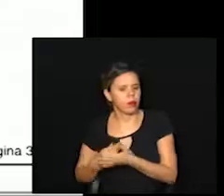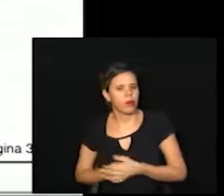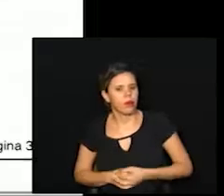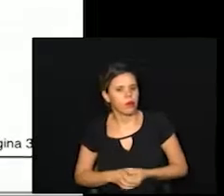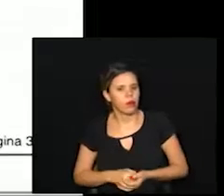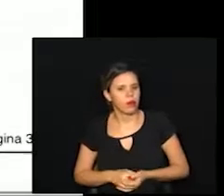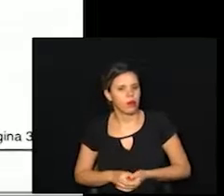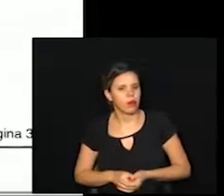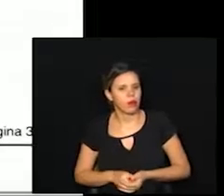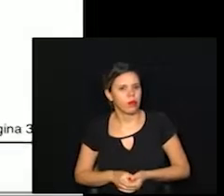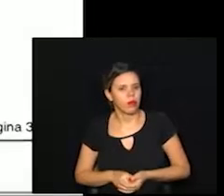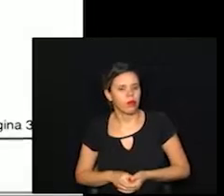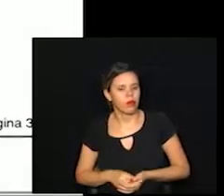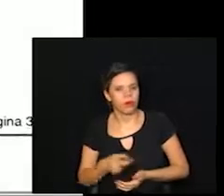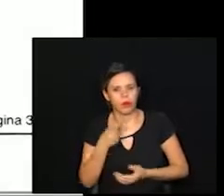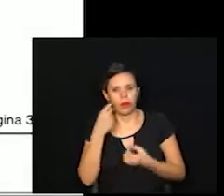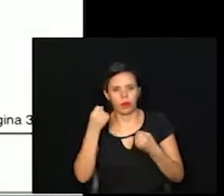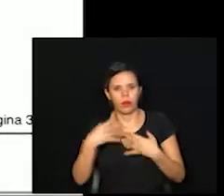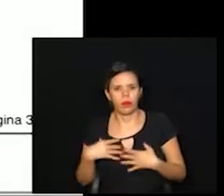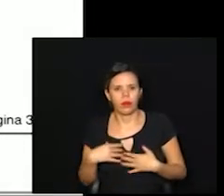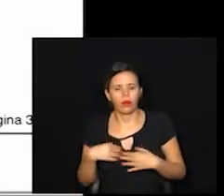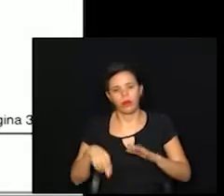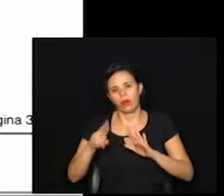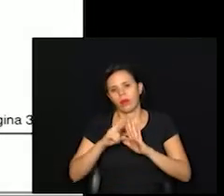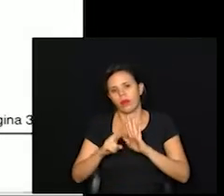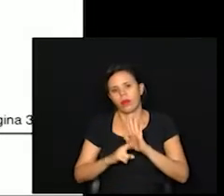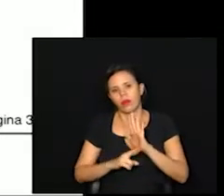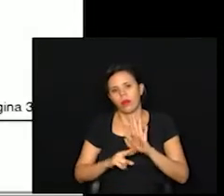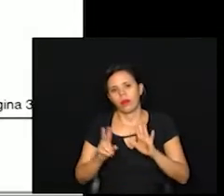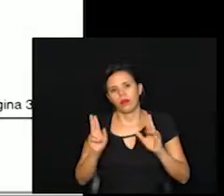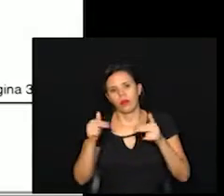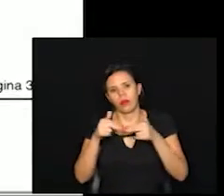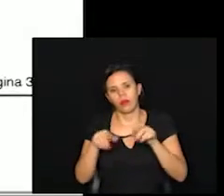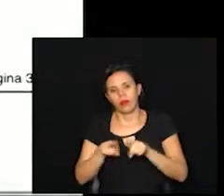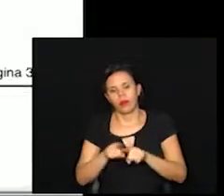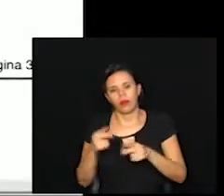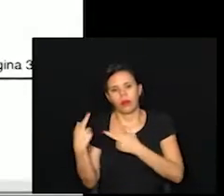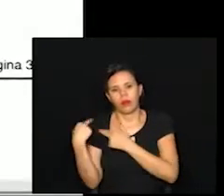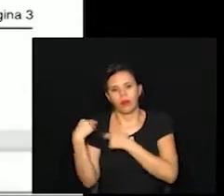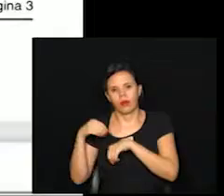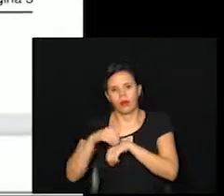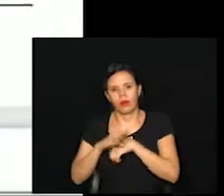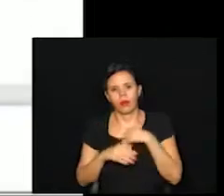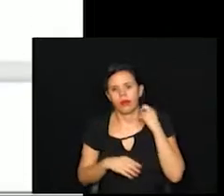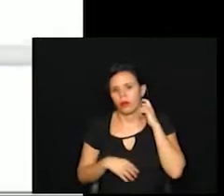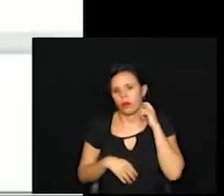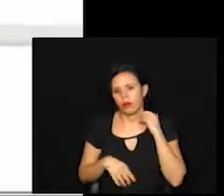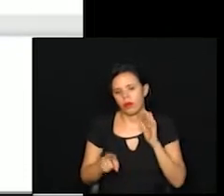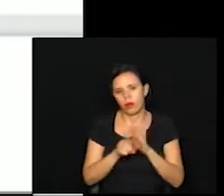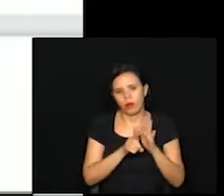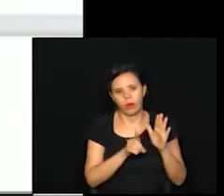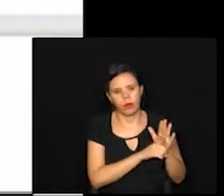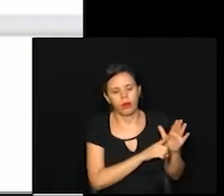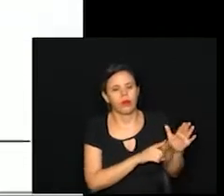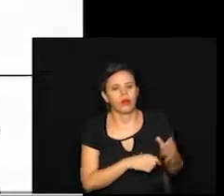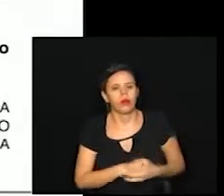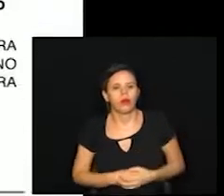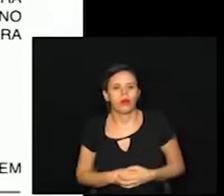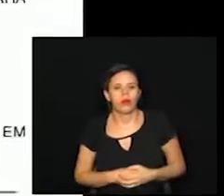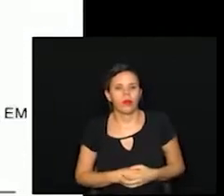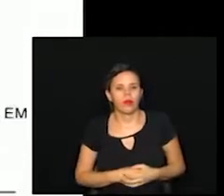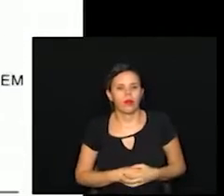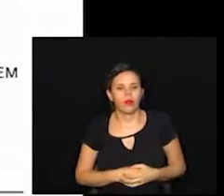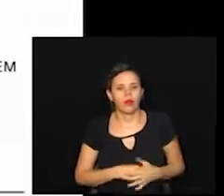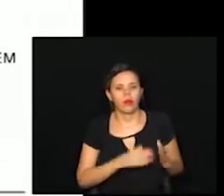Palermo, ela fala de normas específicas para a responsabilização de proprietários ou possuidores